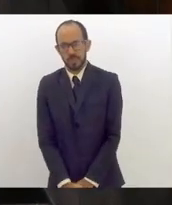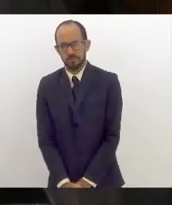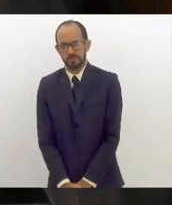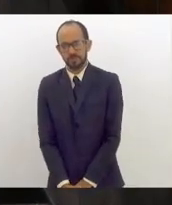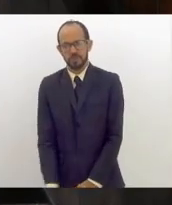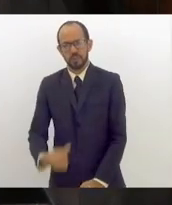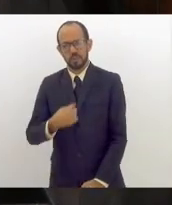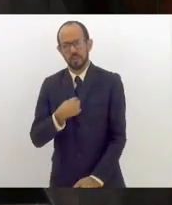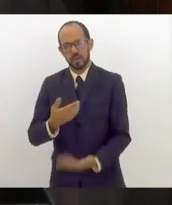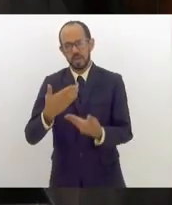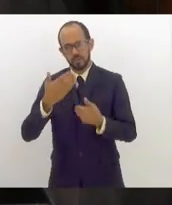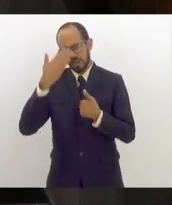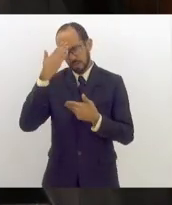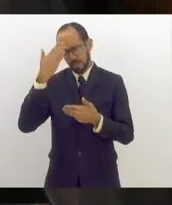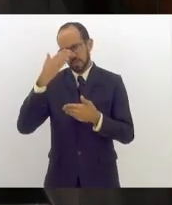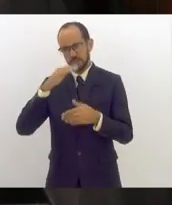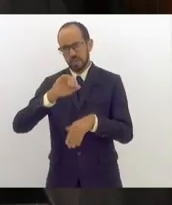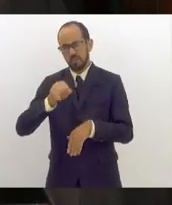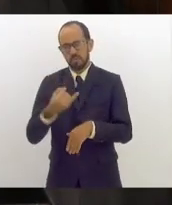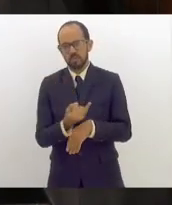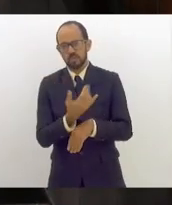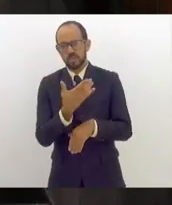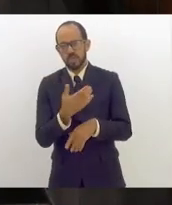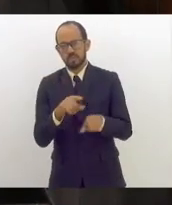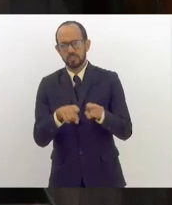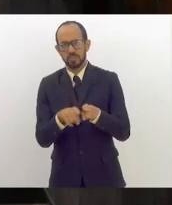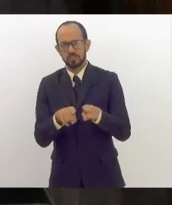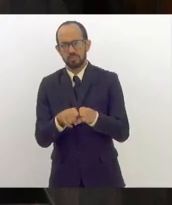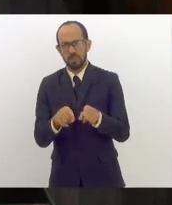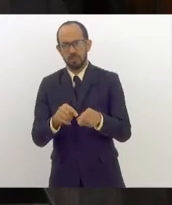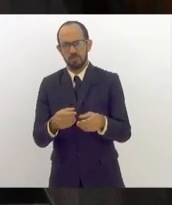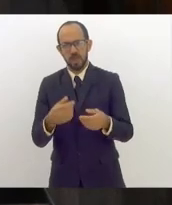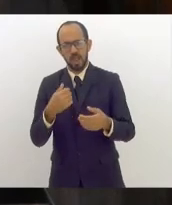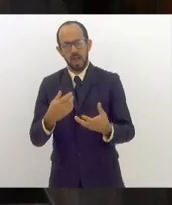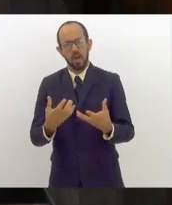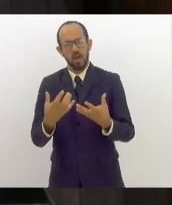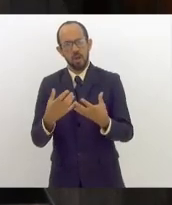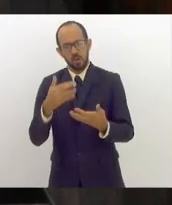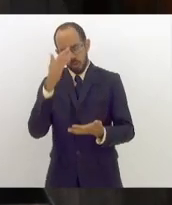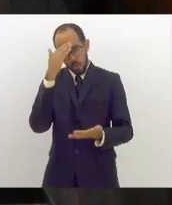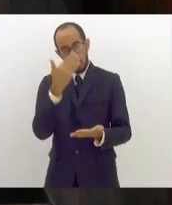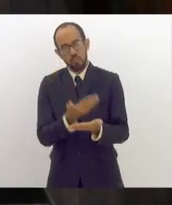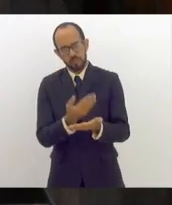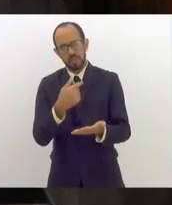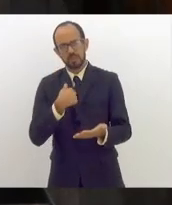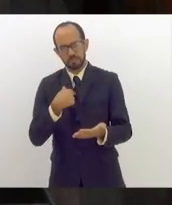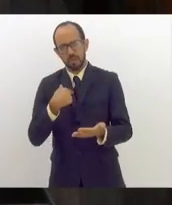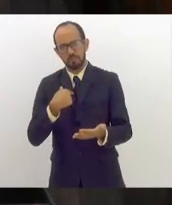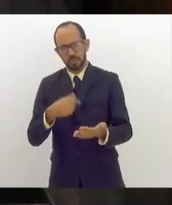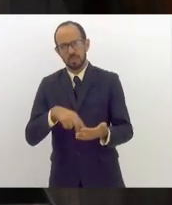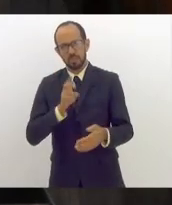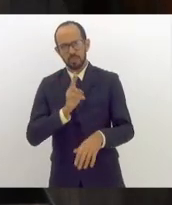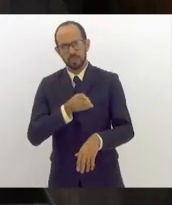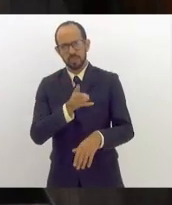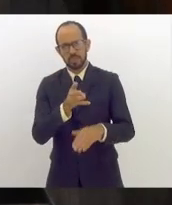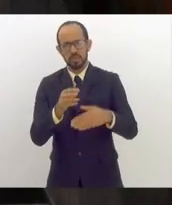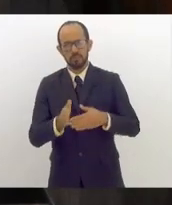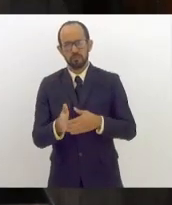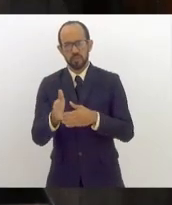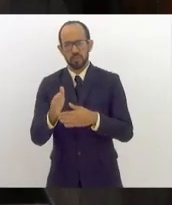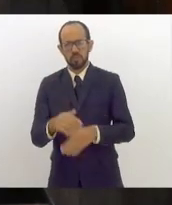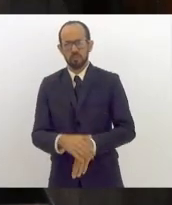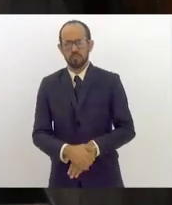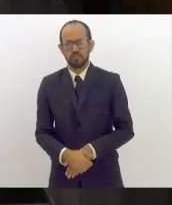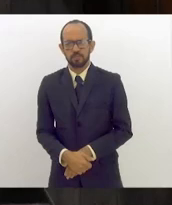agradecer muito pela oportunidade consolidar pelo voto de confiança pelo cargo que o senhor me permitiu ocupar e que serem sempre lá o senhor